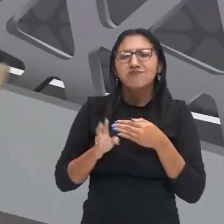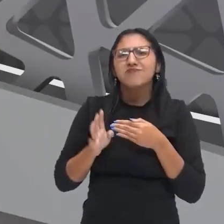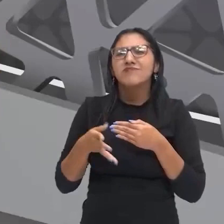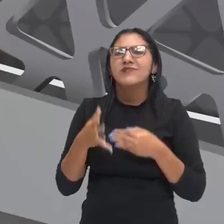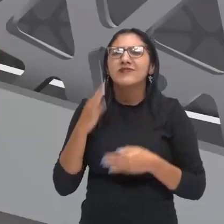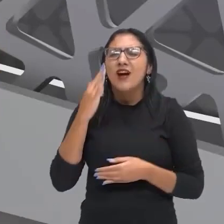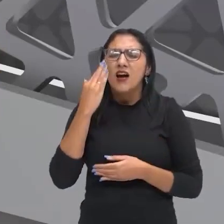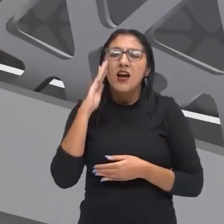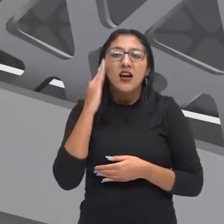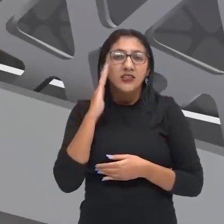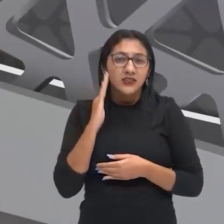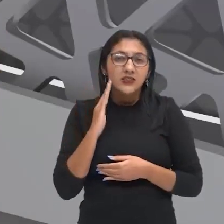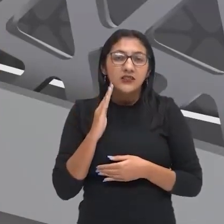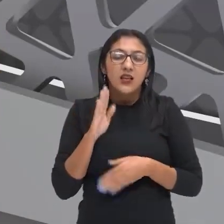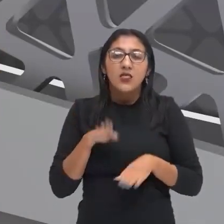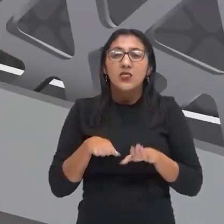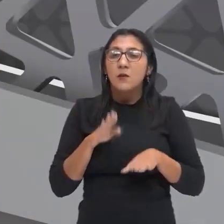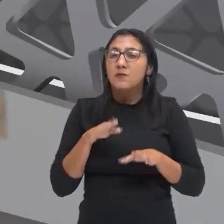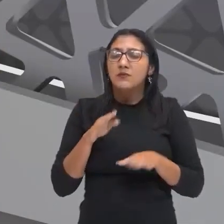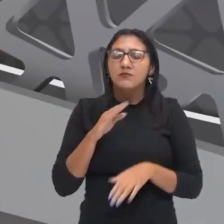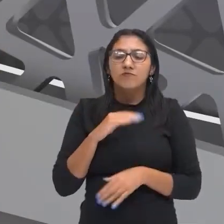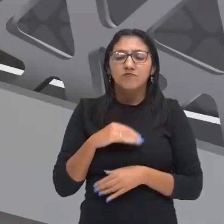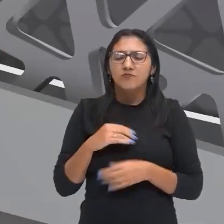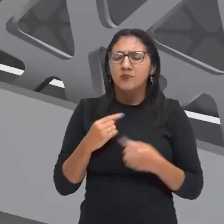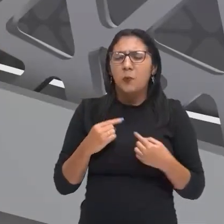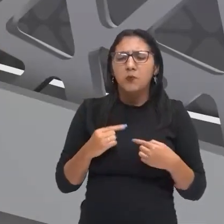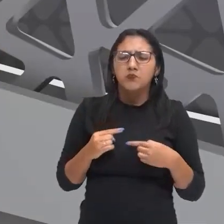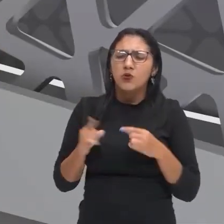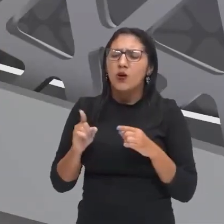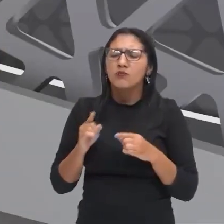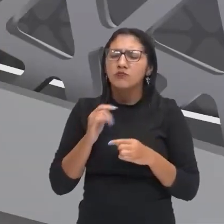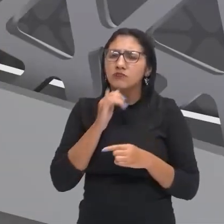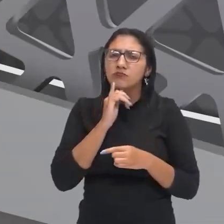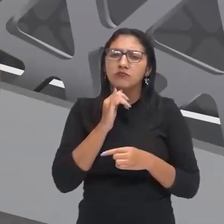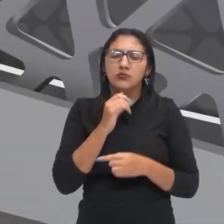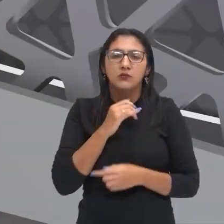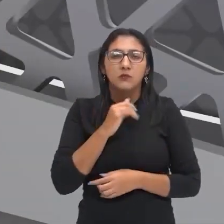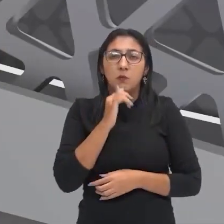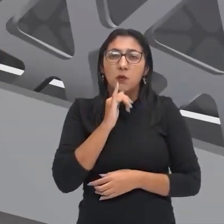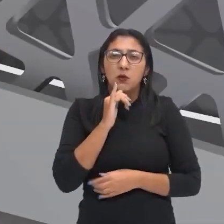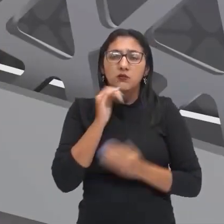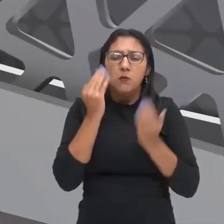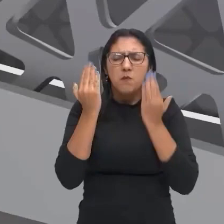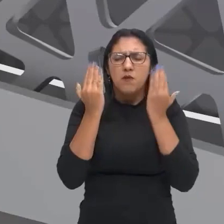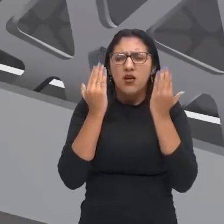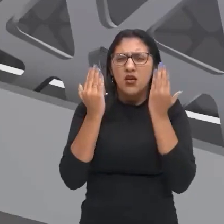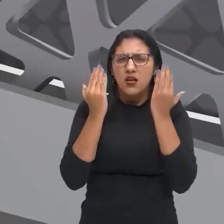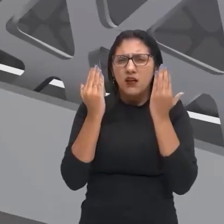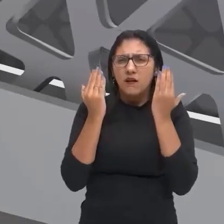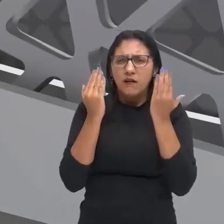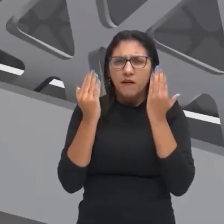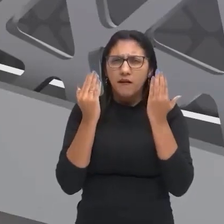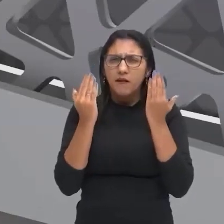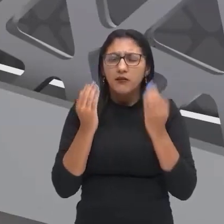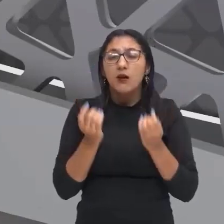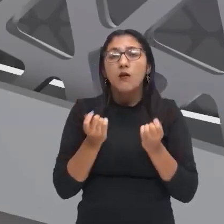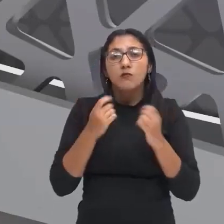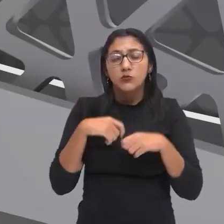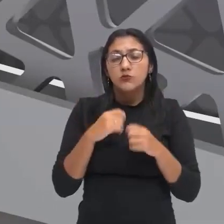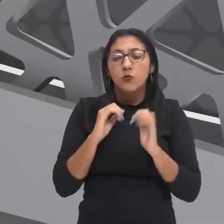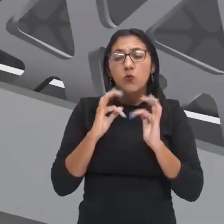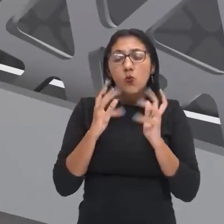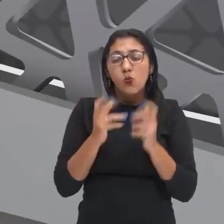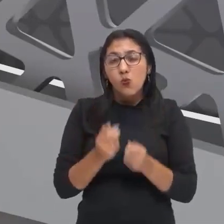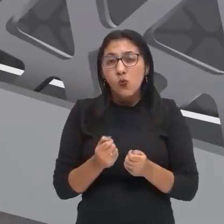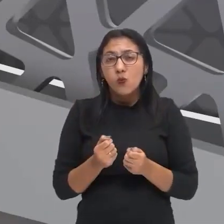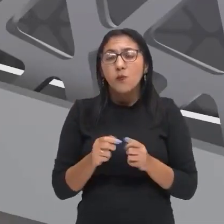não conseguimos lidar com isso. Eu sempre falo que terapia é para todo mundo. Todo mundo deveria ter acesso, mas